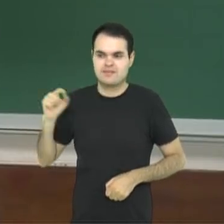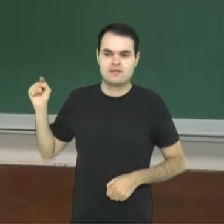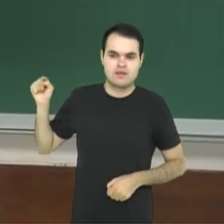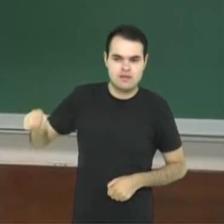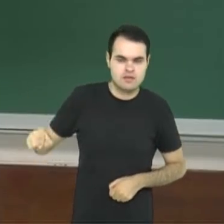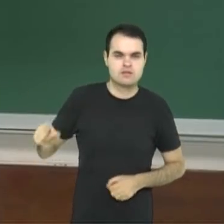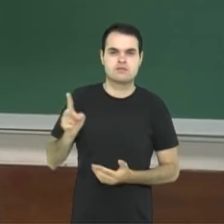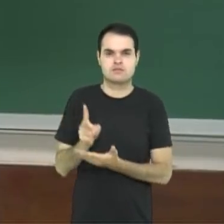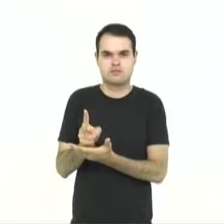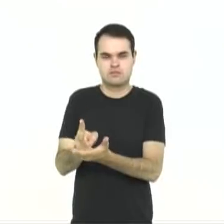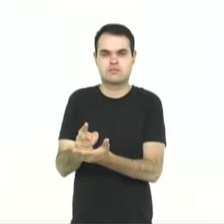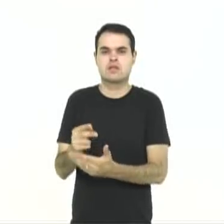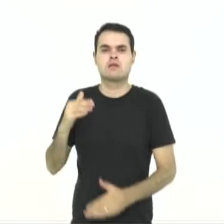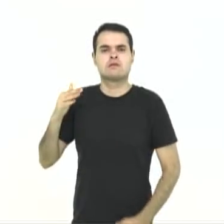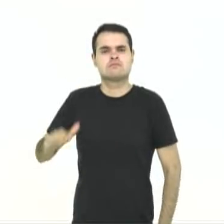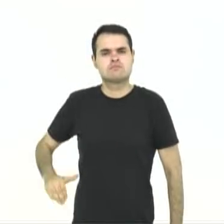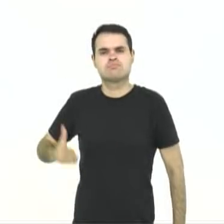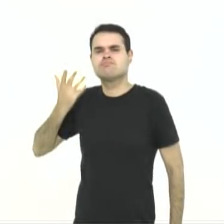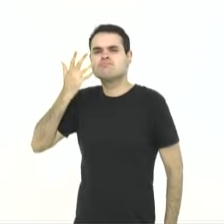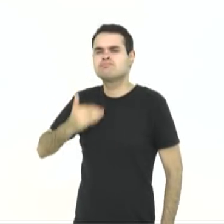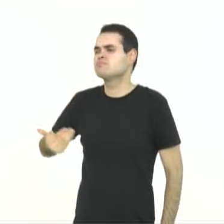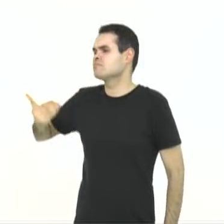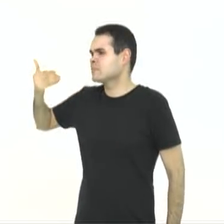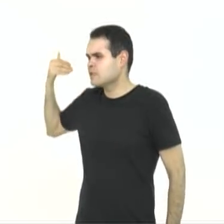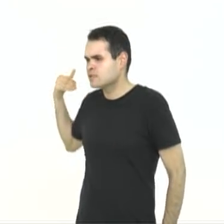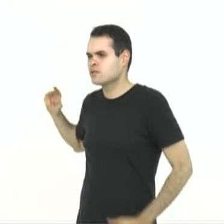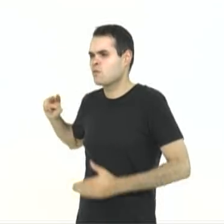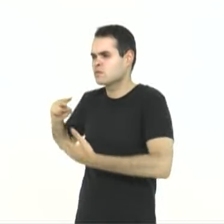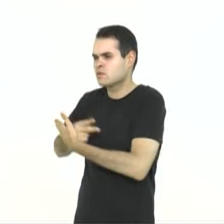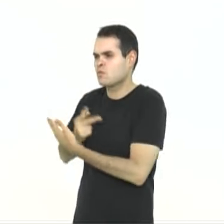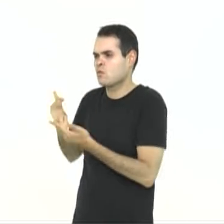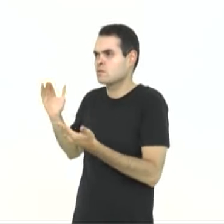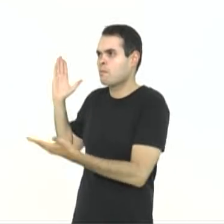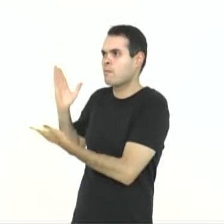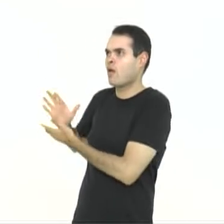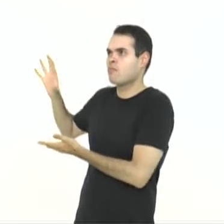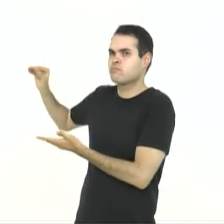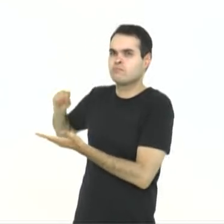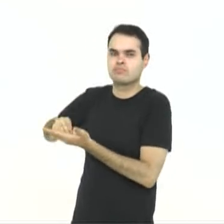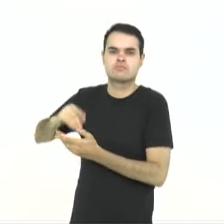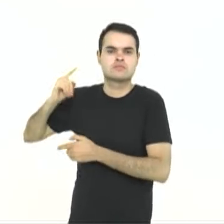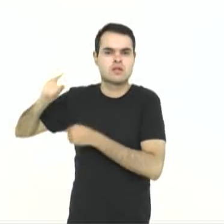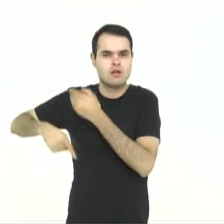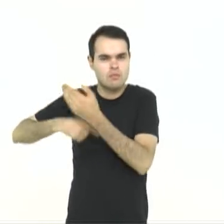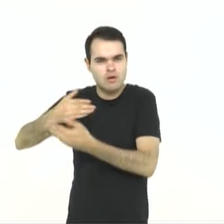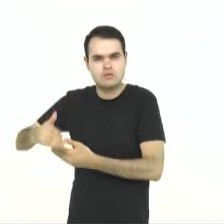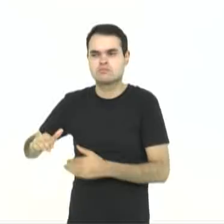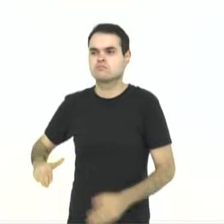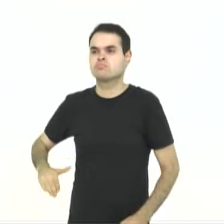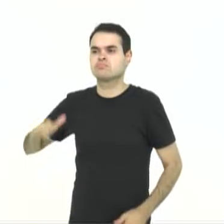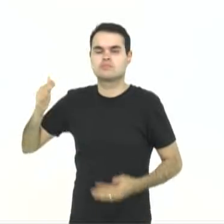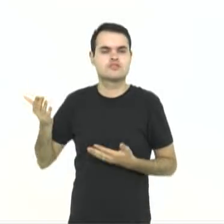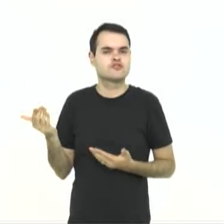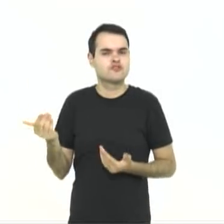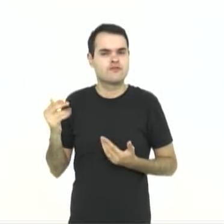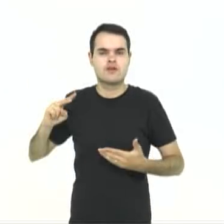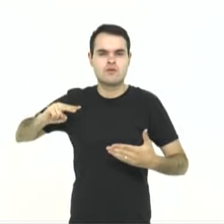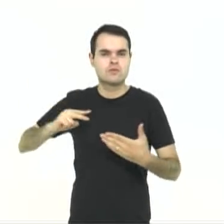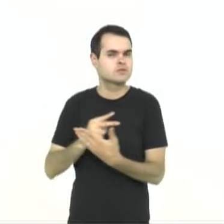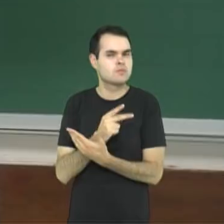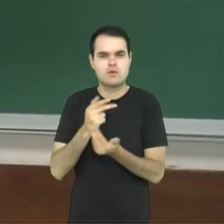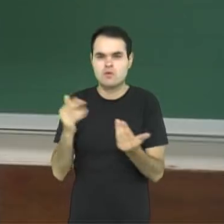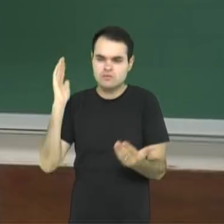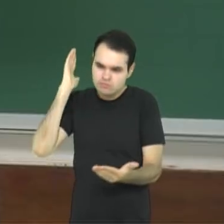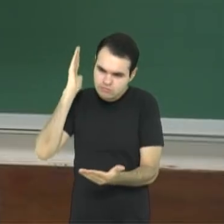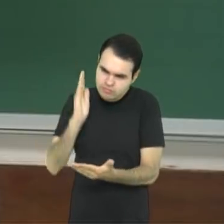por exemplo, na infância aconteceu tal coisa, e aí um fato marcante na vida da pessoa. Na adolescência aconteceu tal coisa,